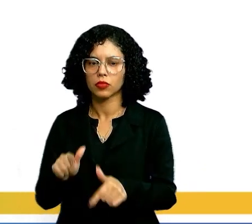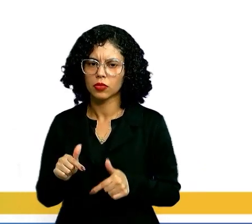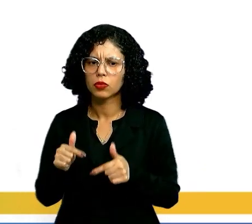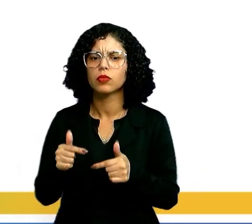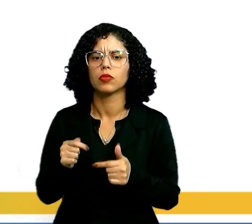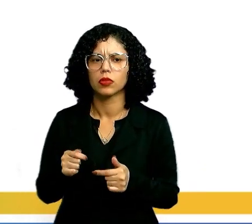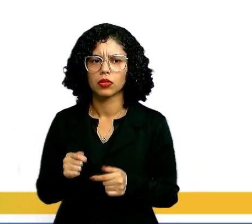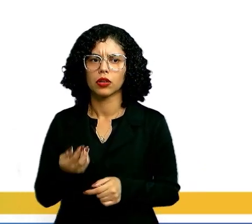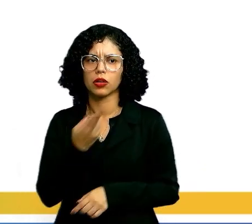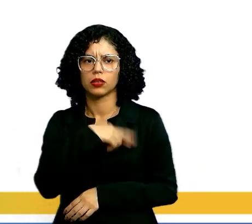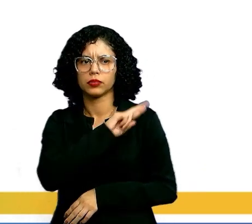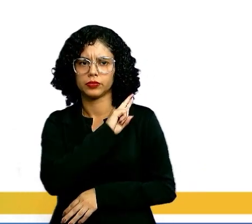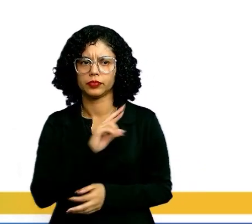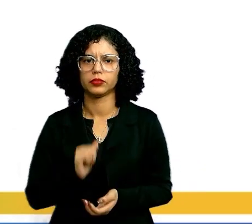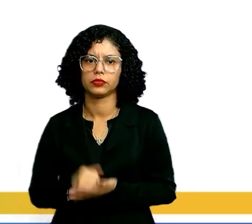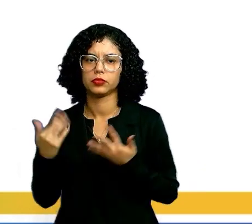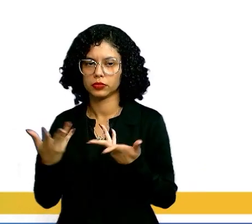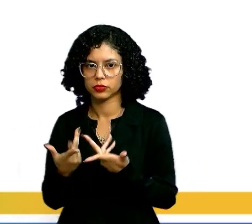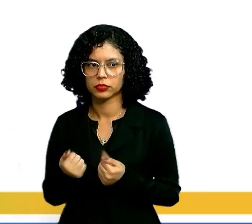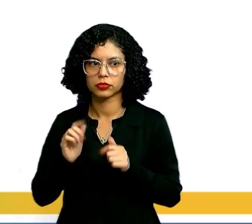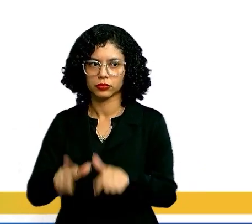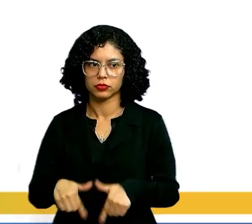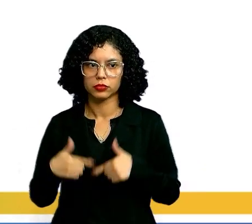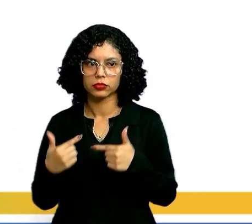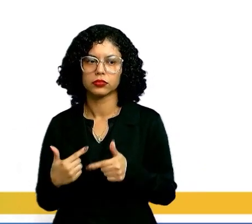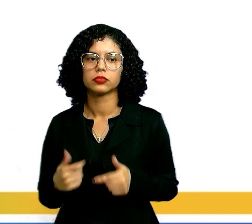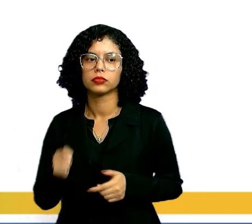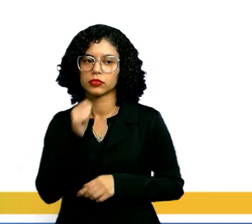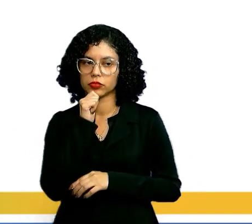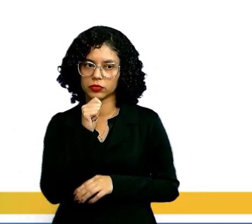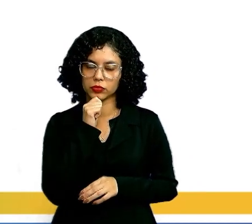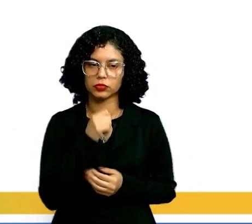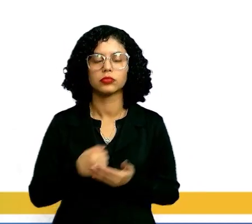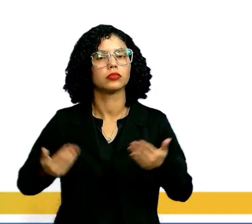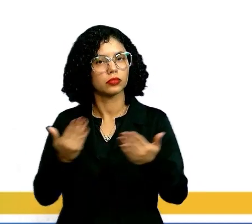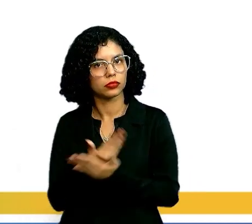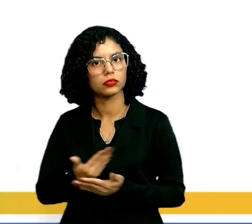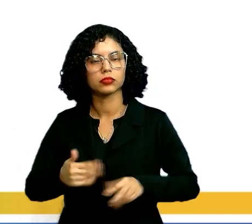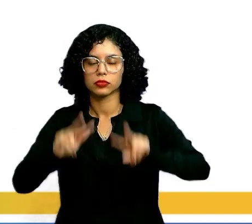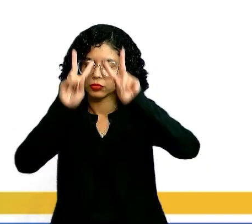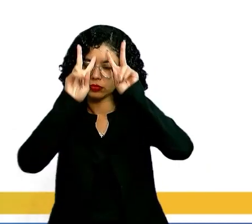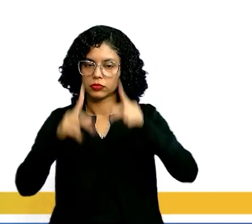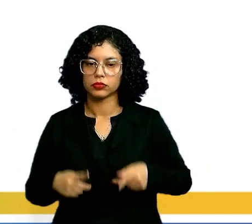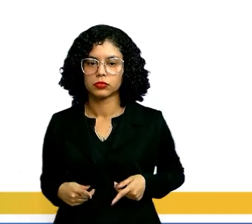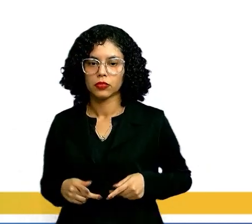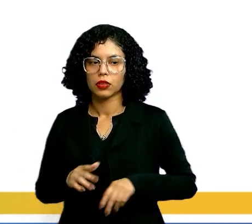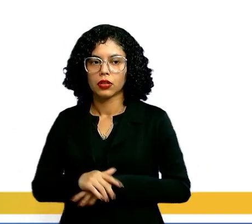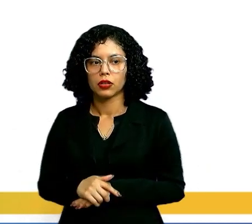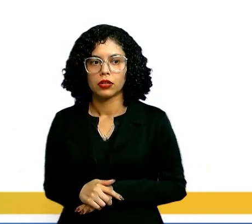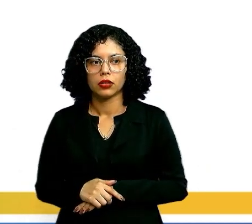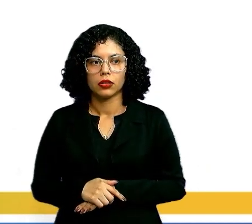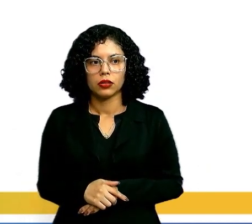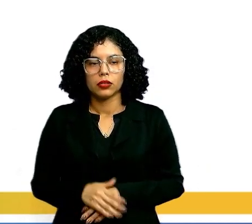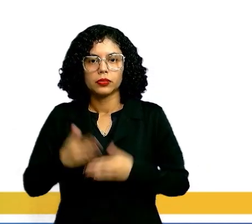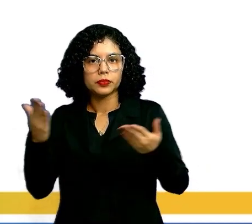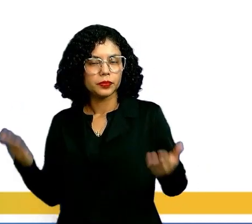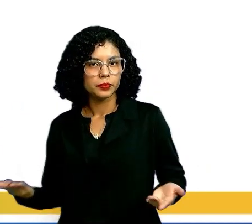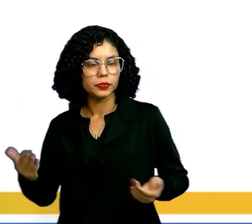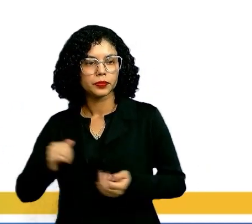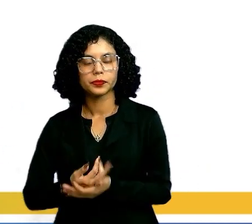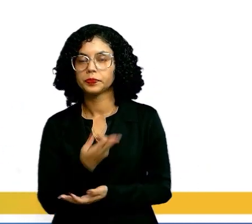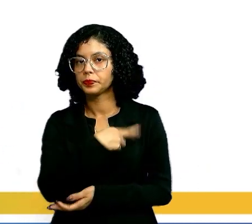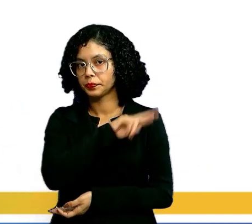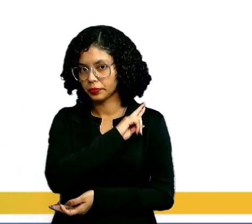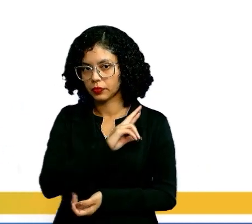impulsiva responsável pelas habilidades de defesa para o autocontrole e A Conservação humana Então os